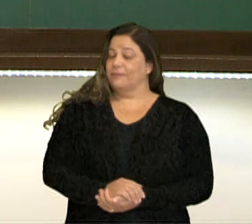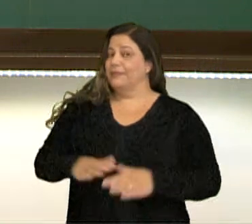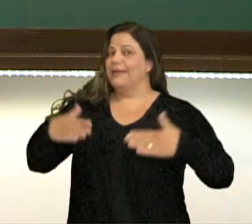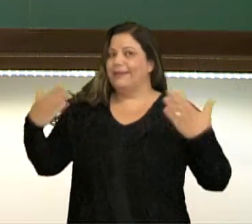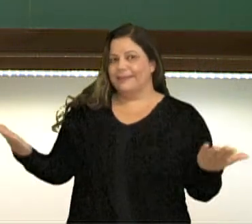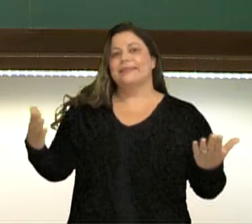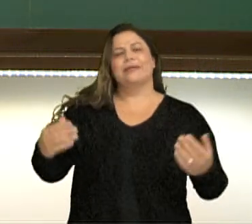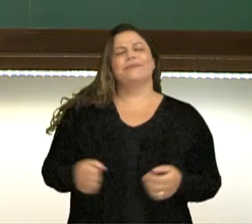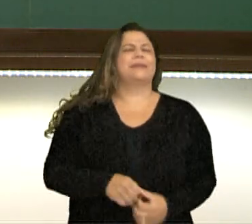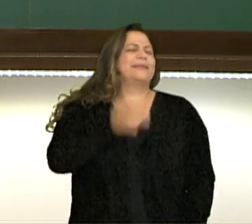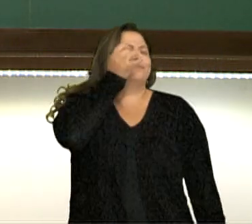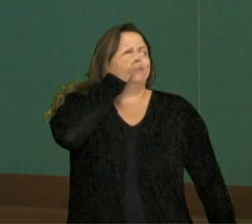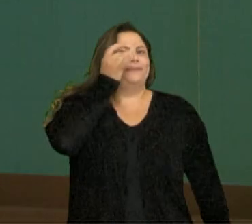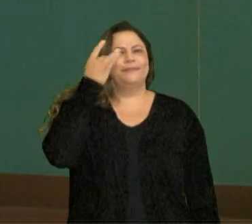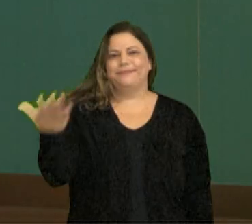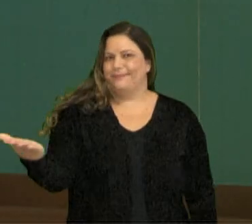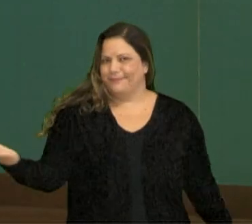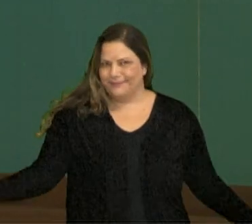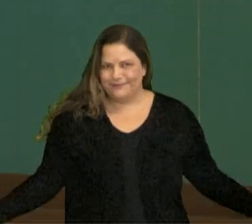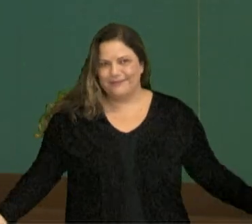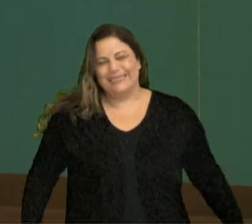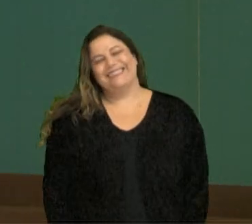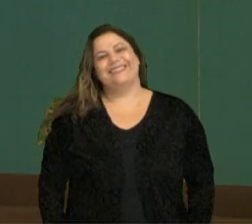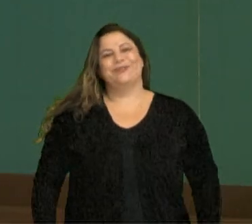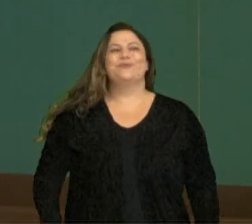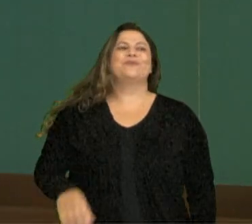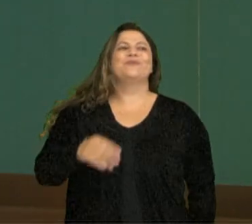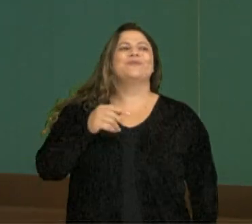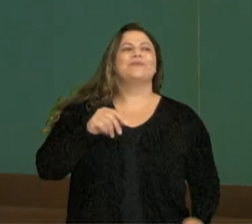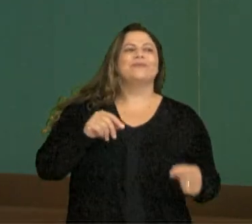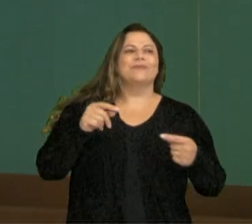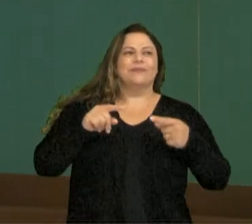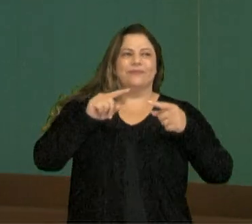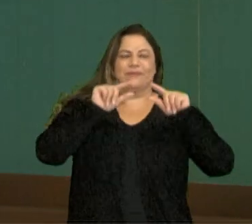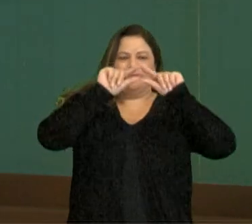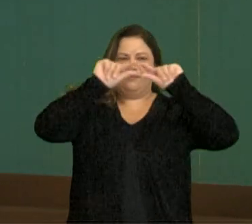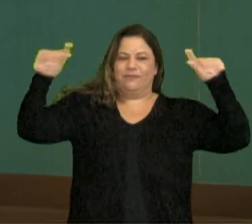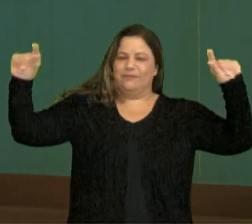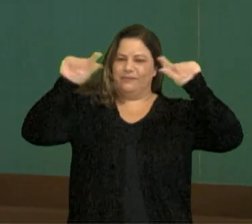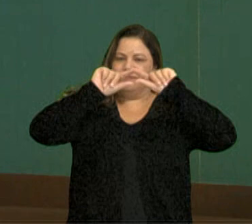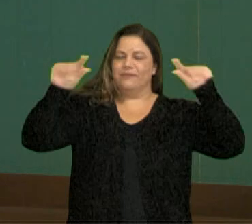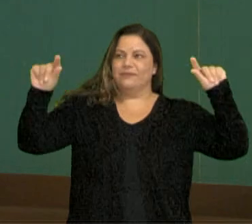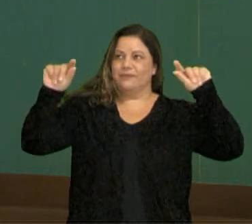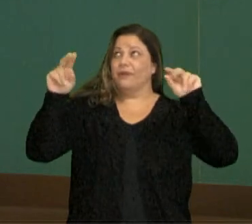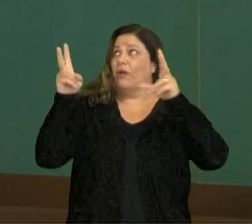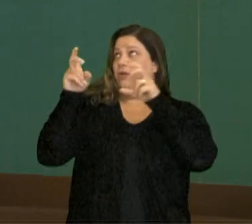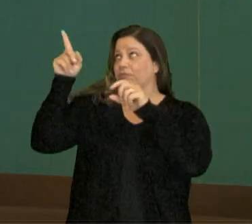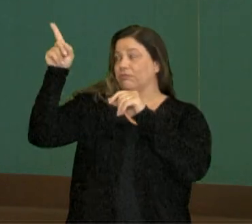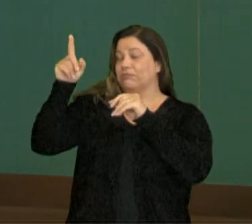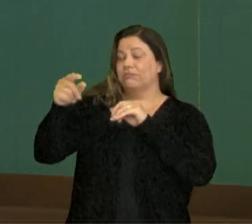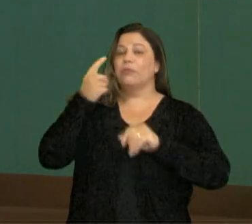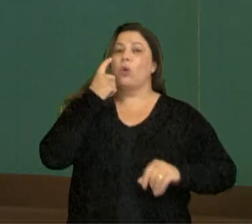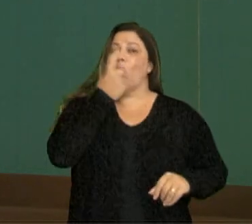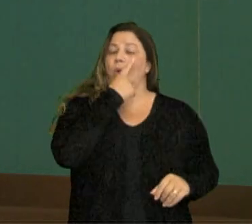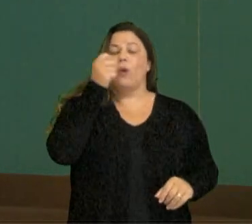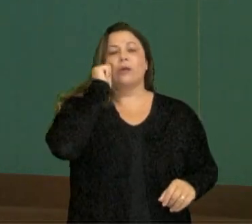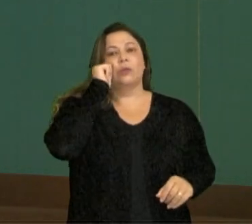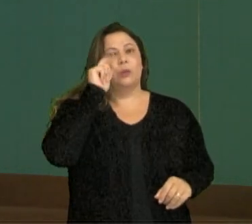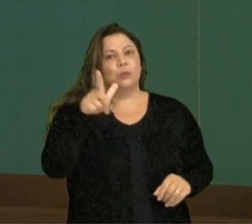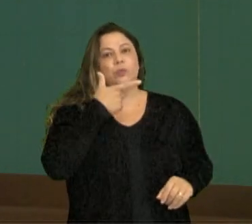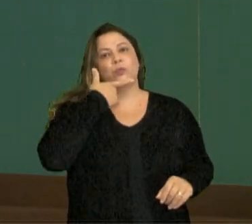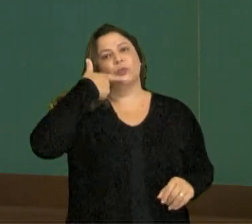Essa ficou mole, muito fácil. John tem blue eyes, tem olhos azuis e um